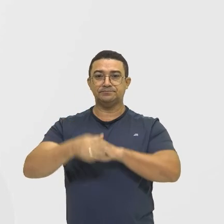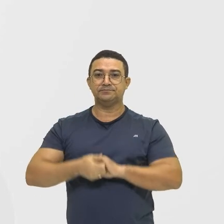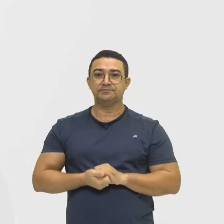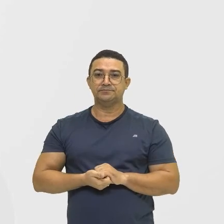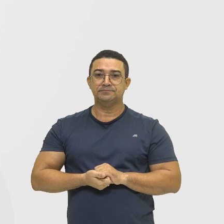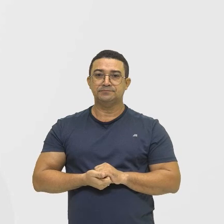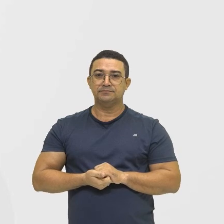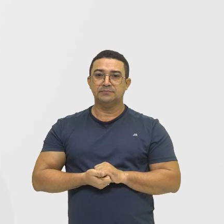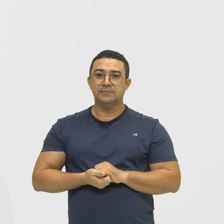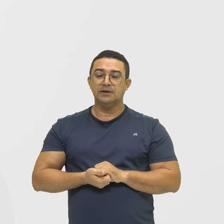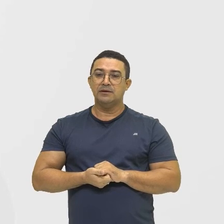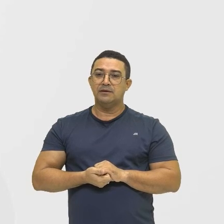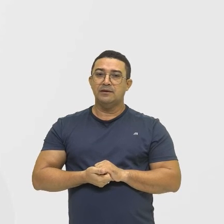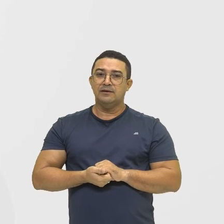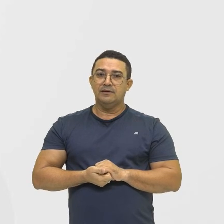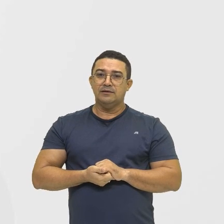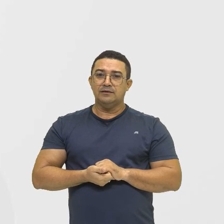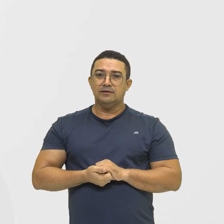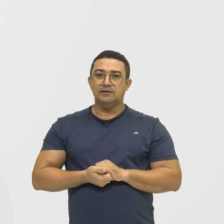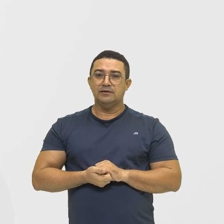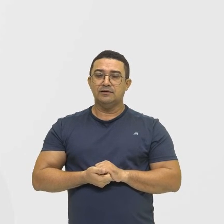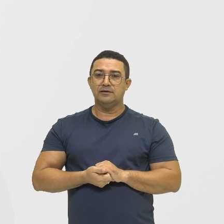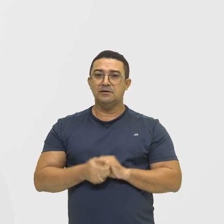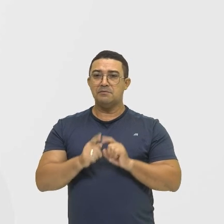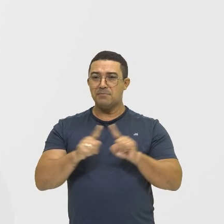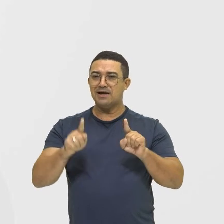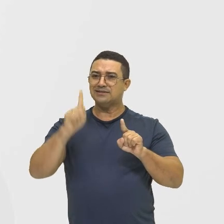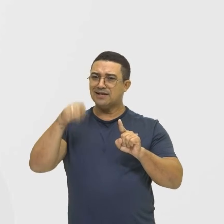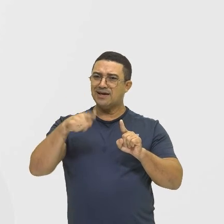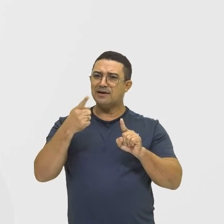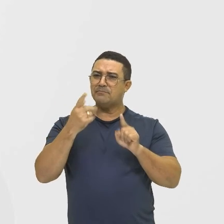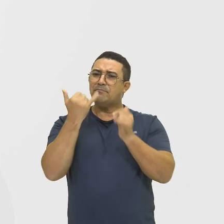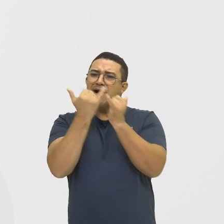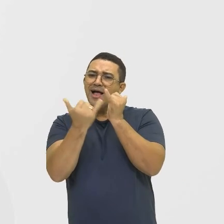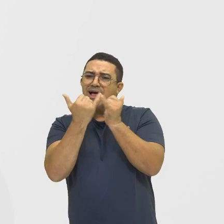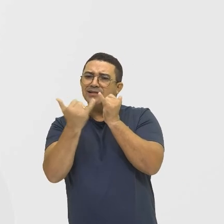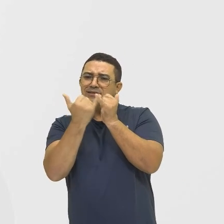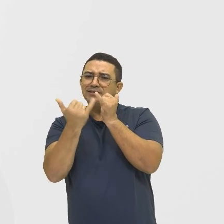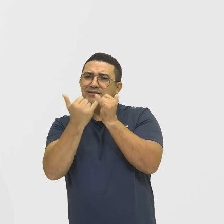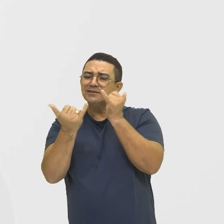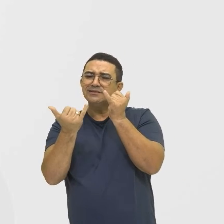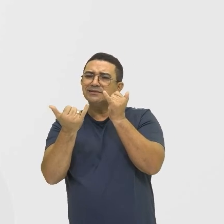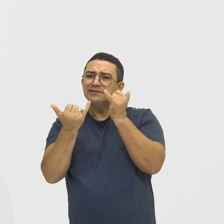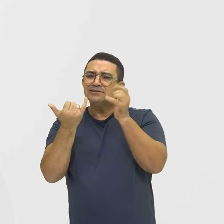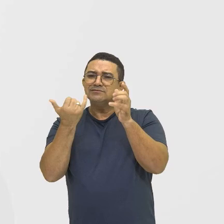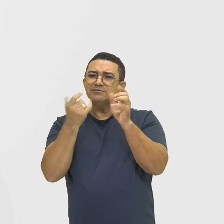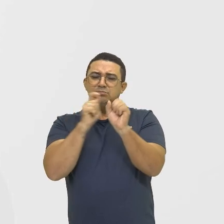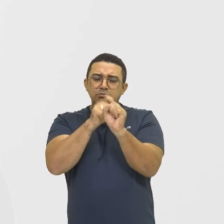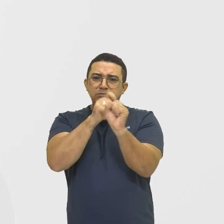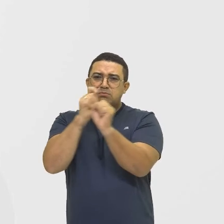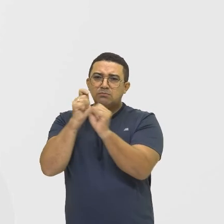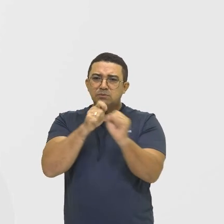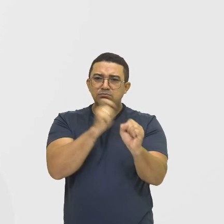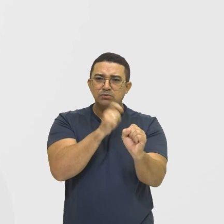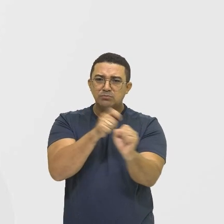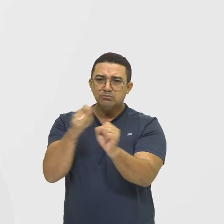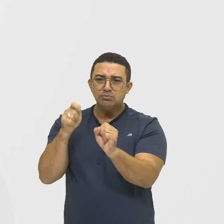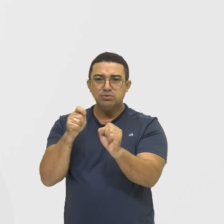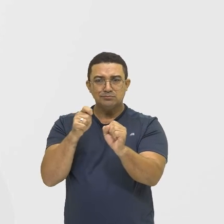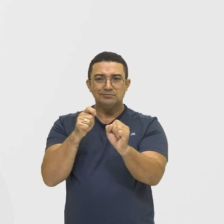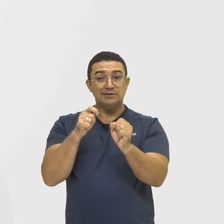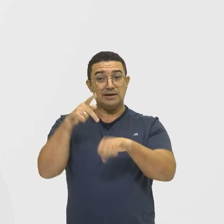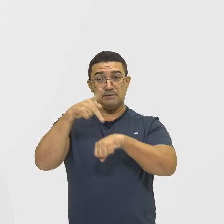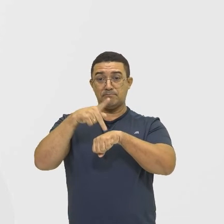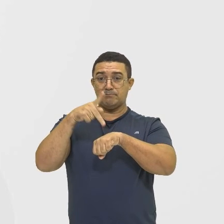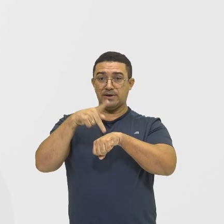aí não é uma pintura, e sim uma gravura, tá? Eles gravaram na pedra. E aí nós temos